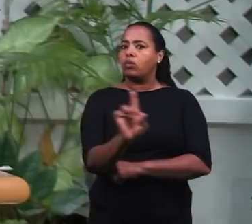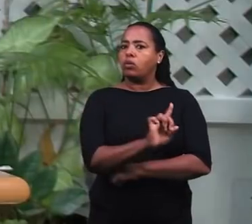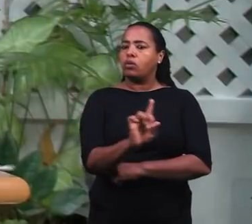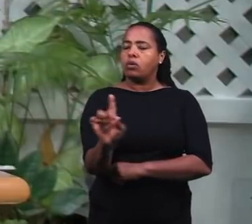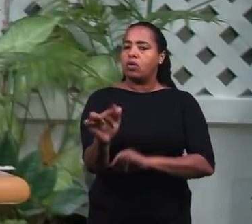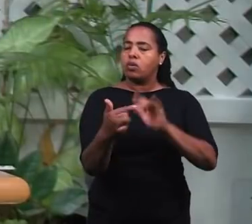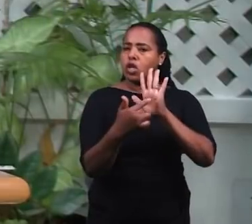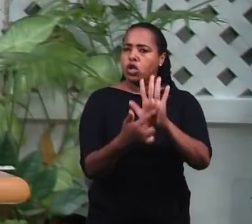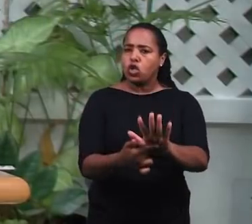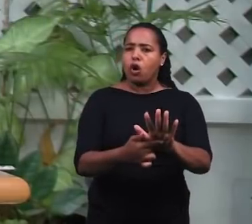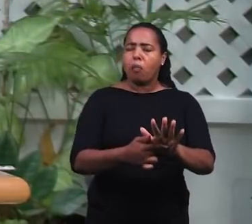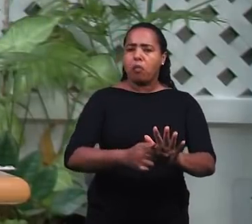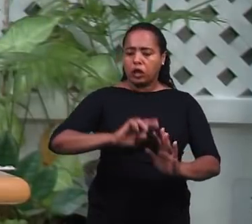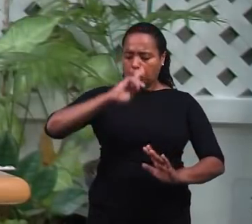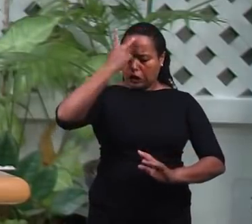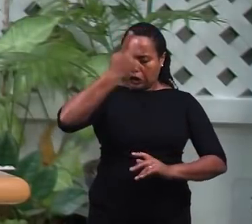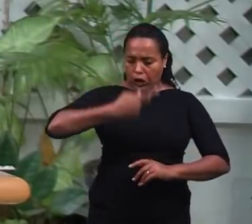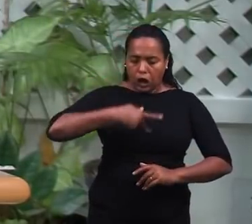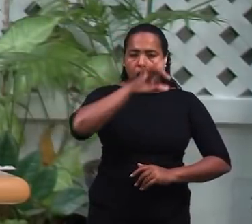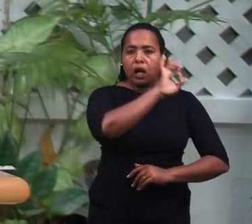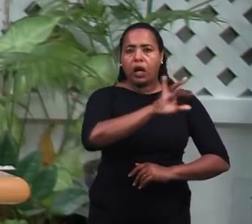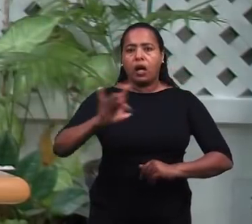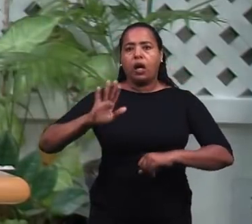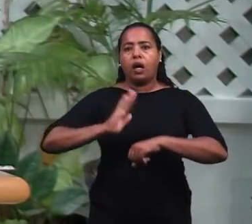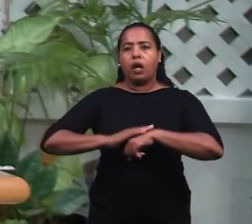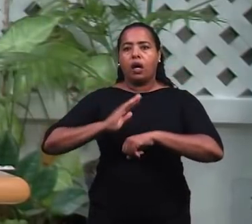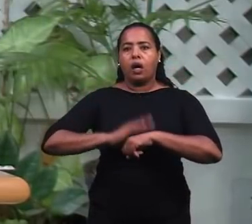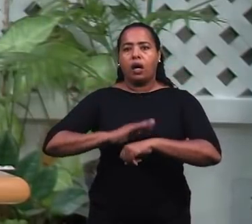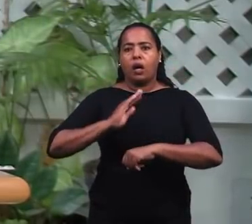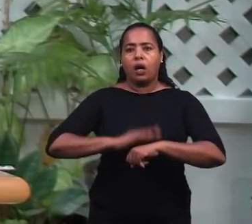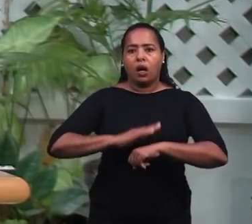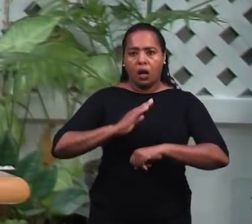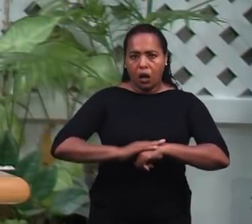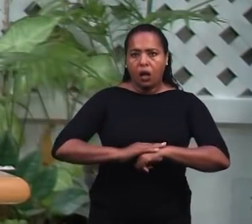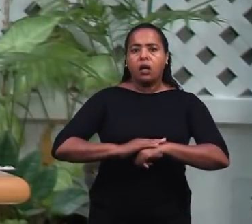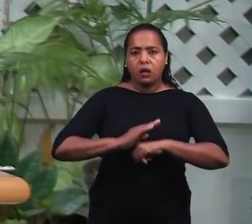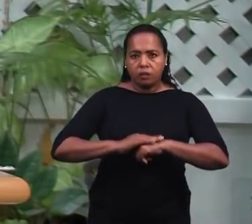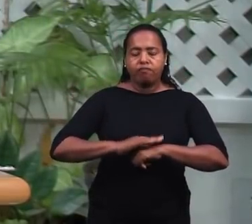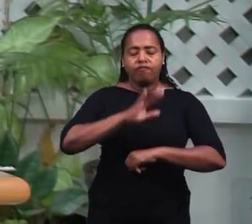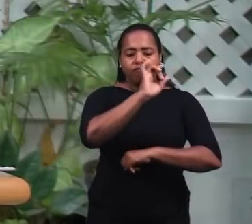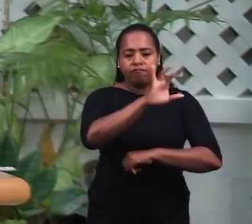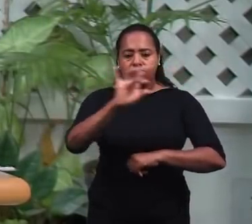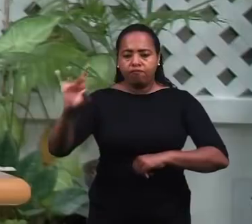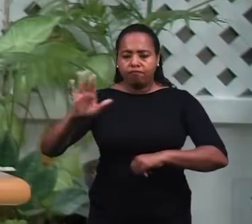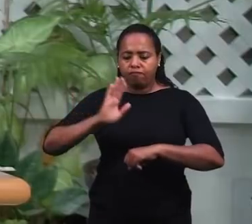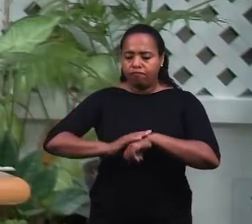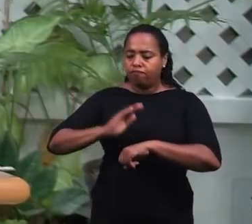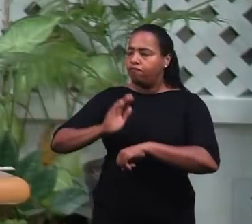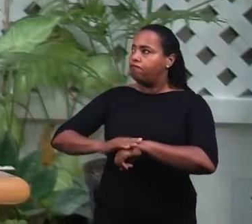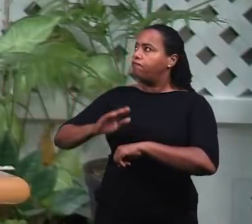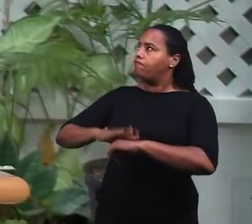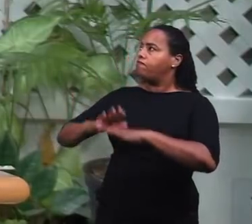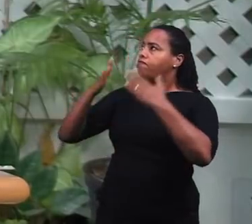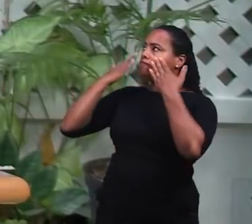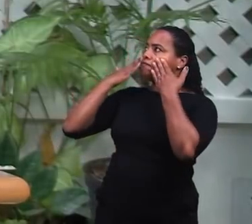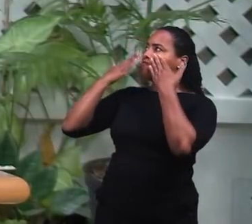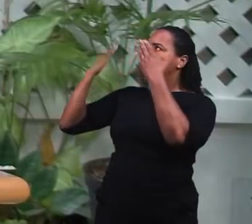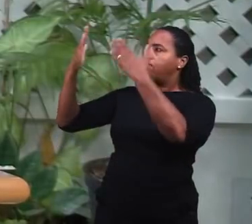Estamos dizendo que cada um cuide de si, que cada um tem que dar conta de si mesmo a Deus.